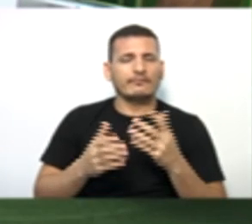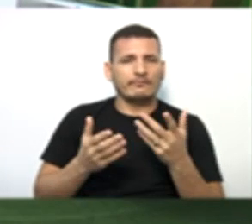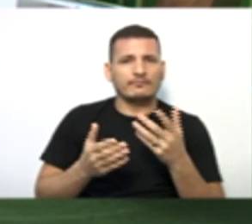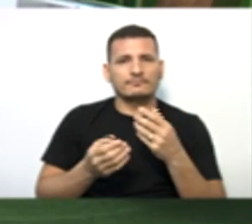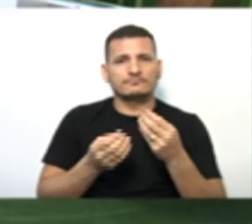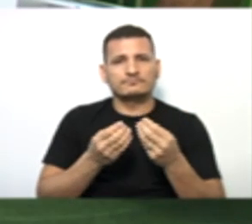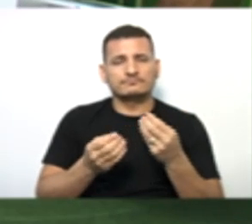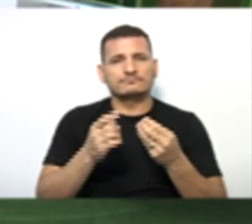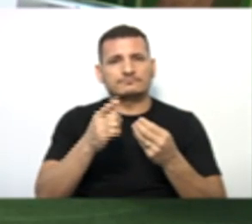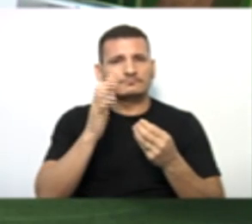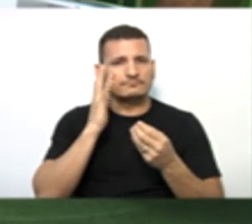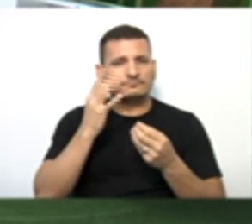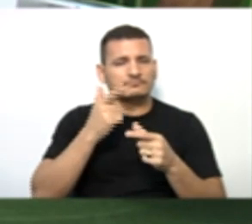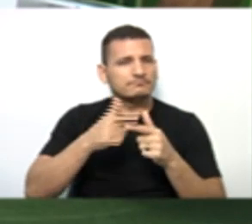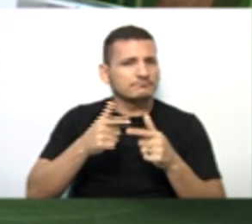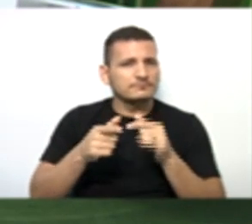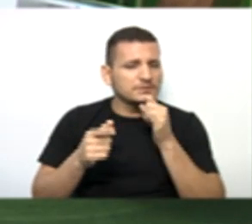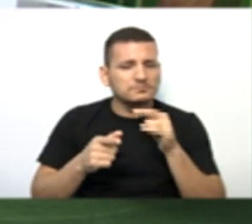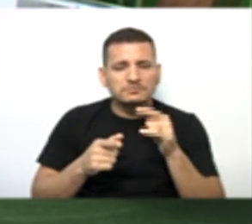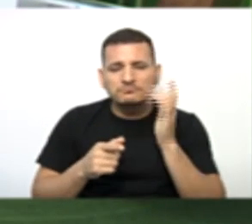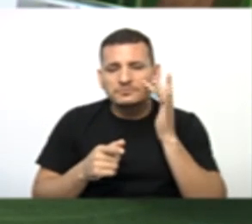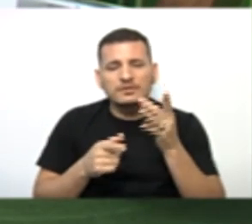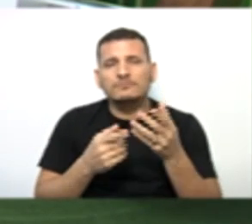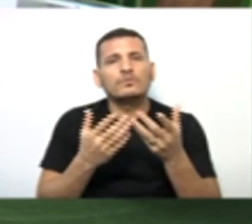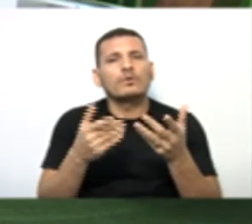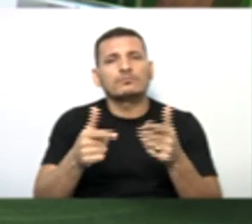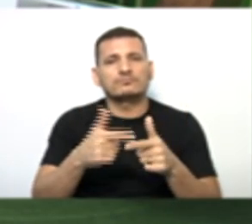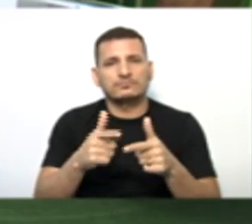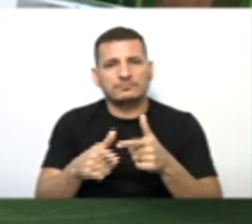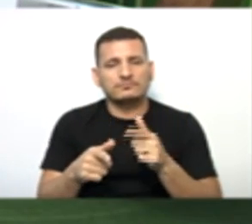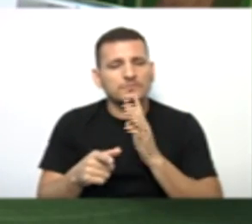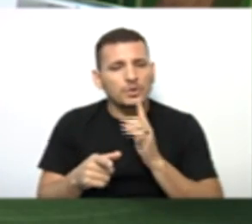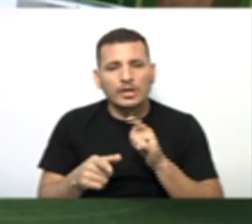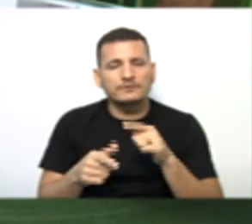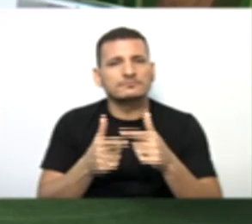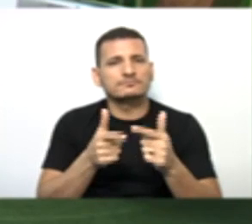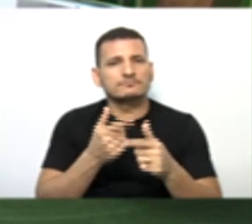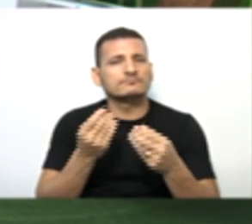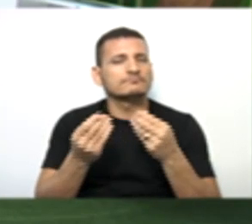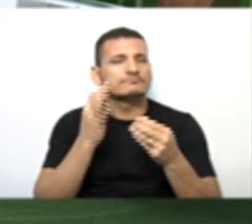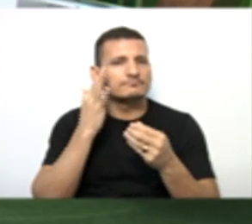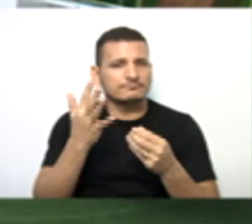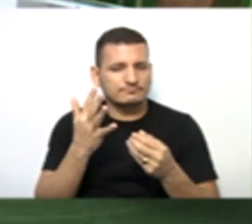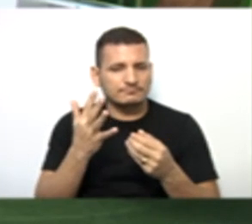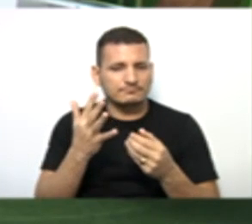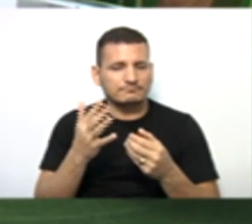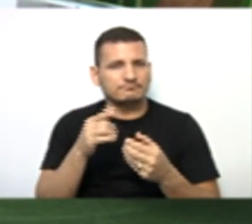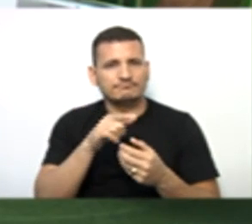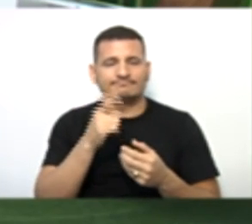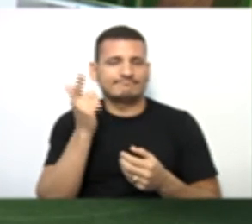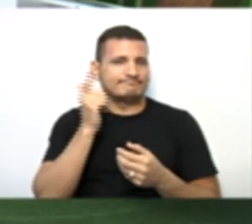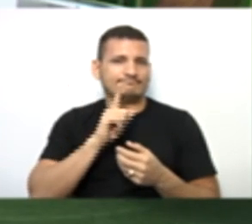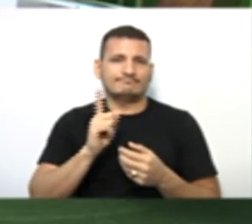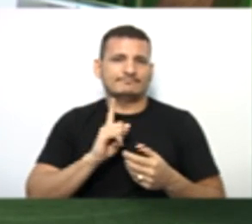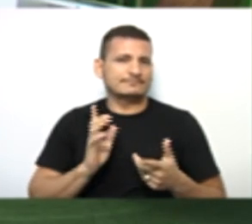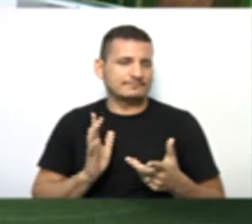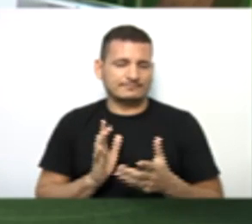problema sem saber qual é o problema? Qual é o problema? Sem conhecer o problema. Né? Você não consegue